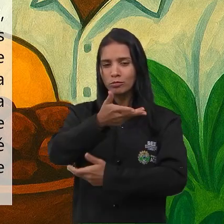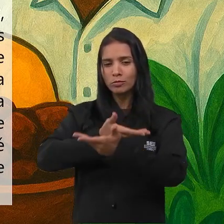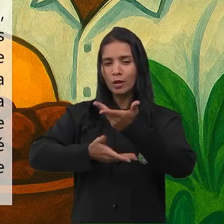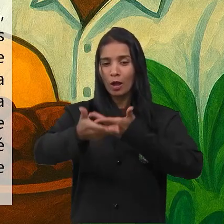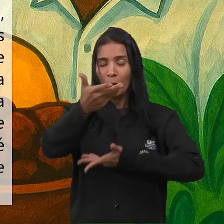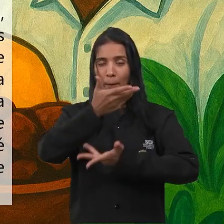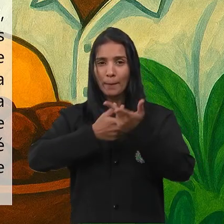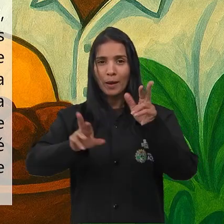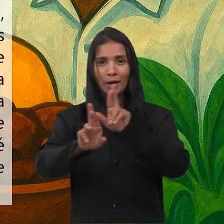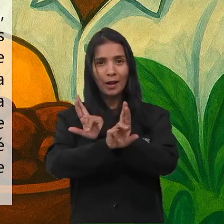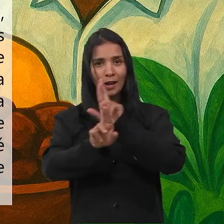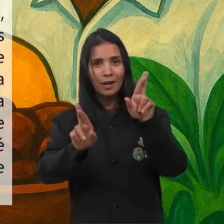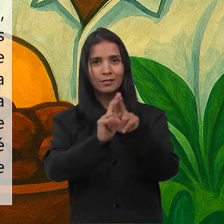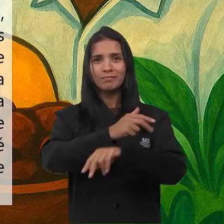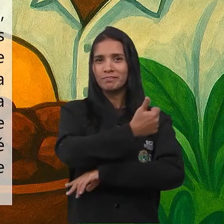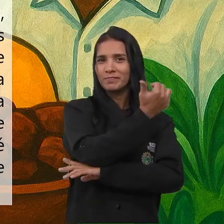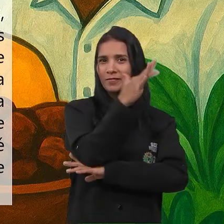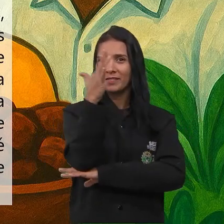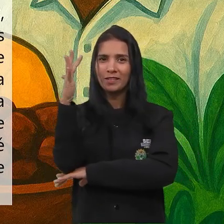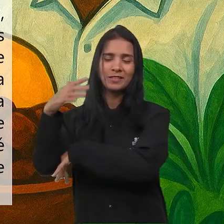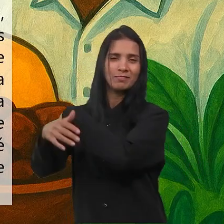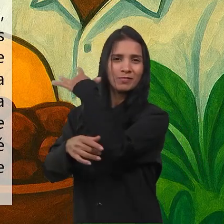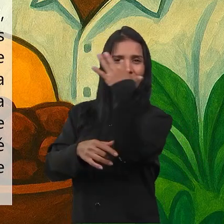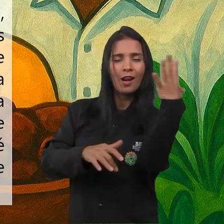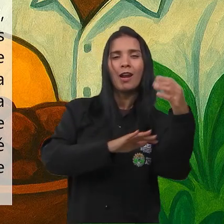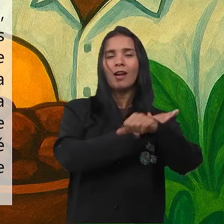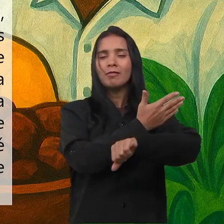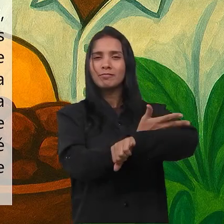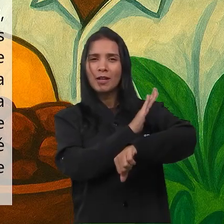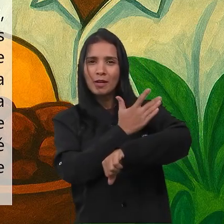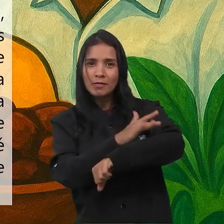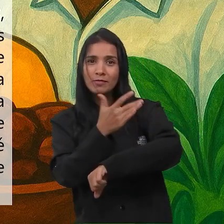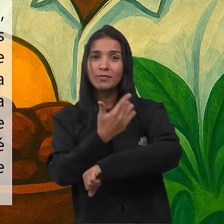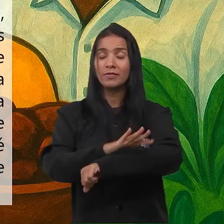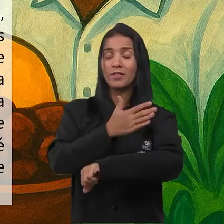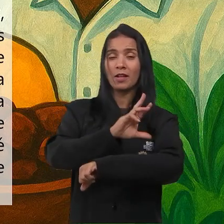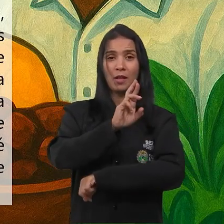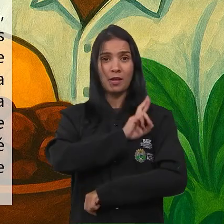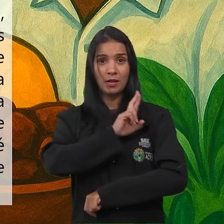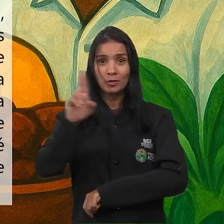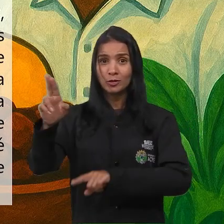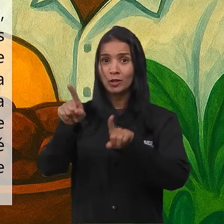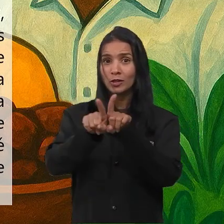à floresta, práticas espirituais como o uso da ayahuasca e